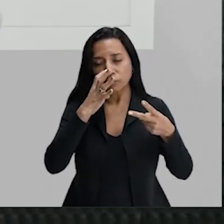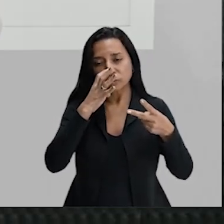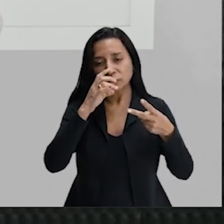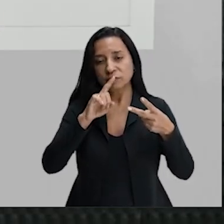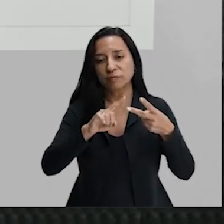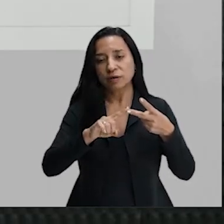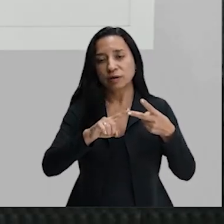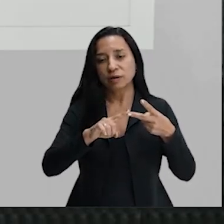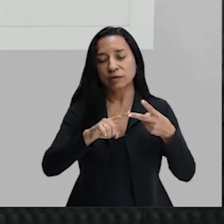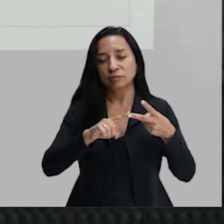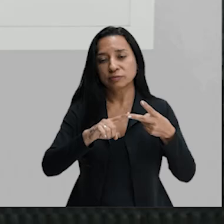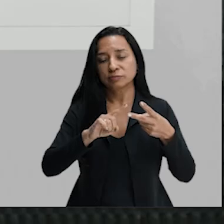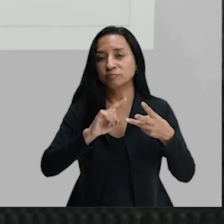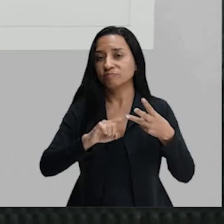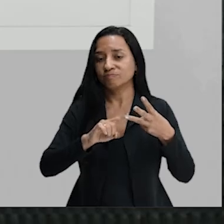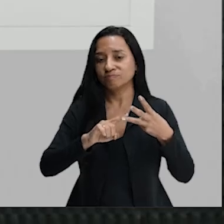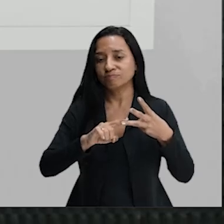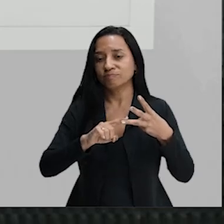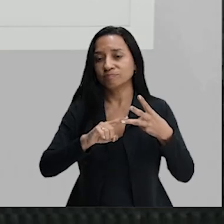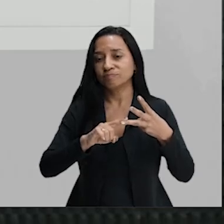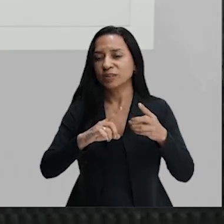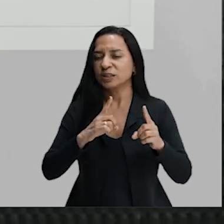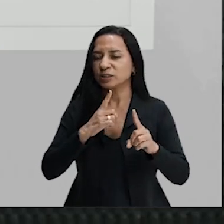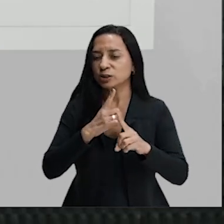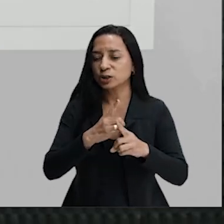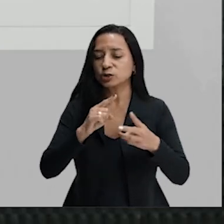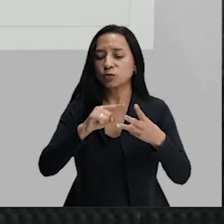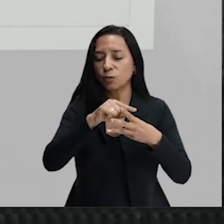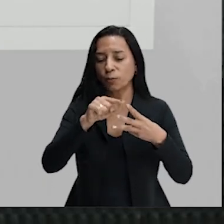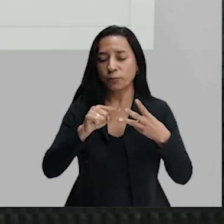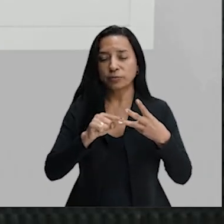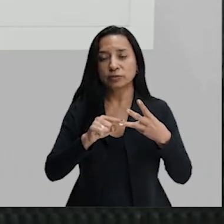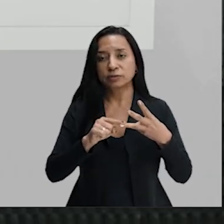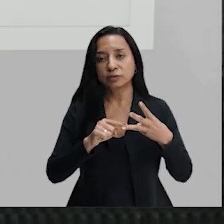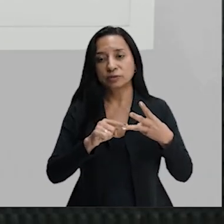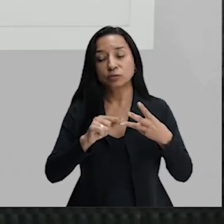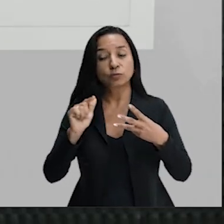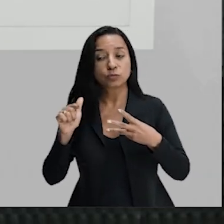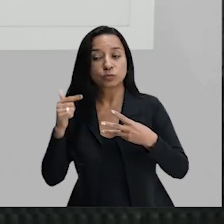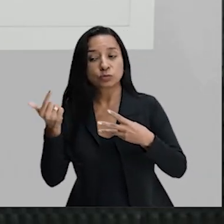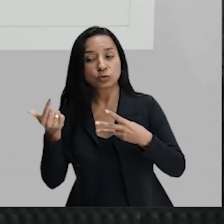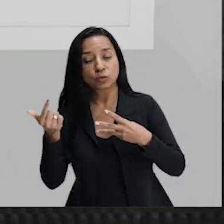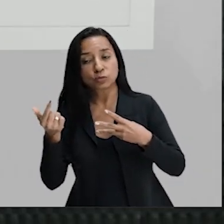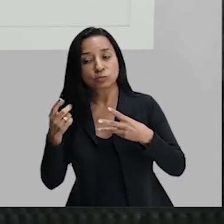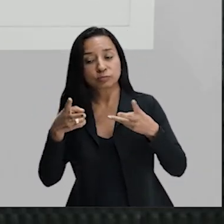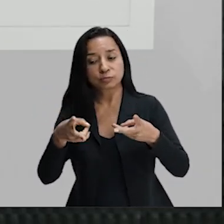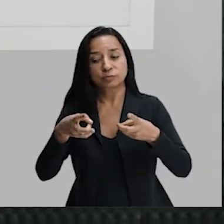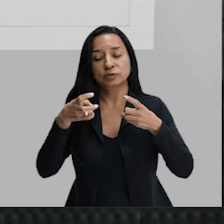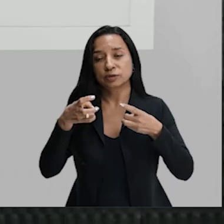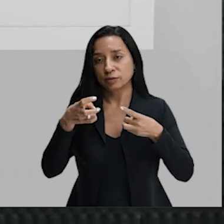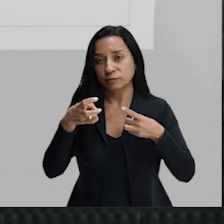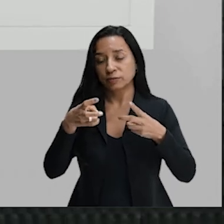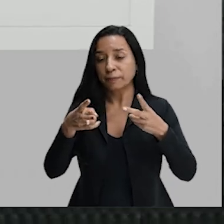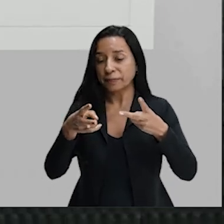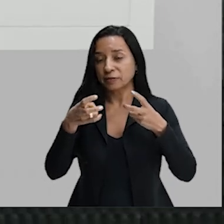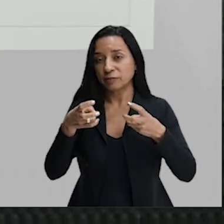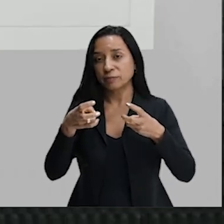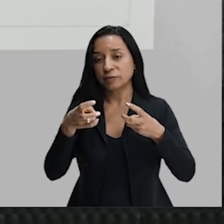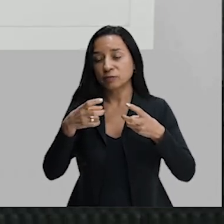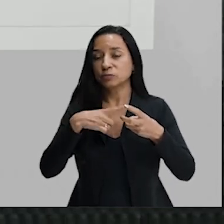que nós vamos já trabalhar dentro da crítica, aqueles elementos em que os outros não estão percebendo, em que eu